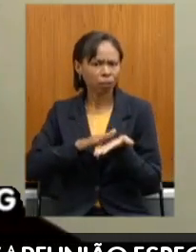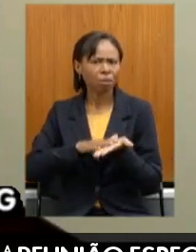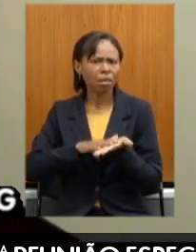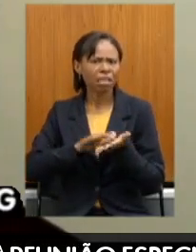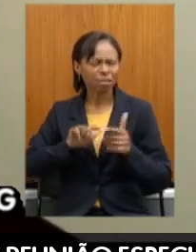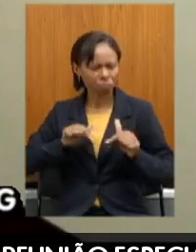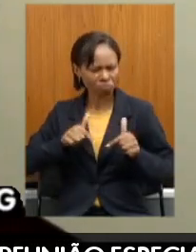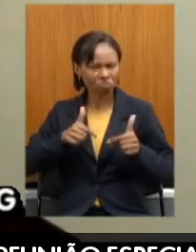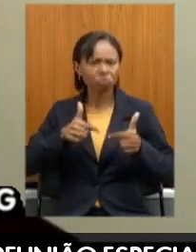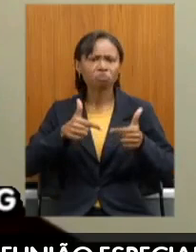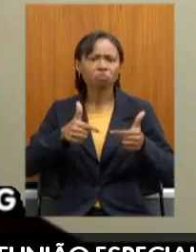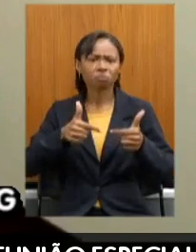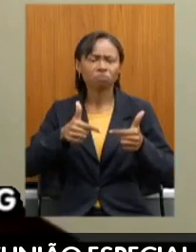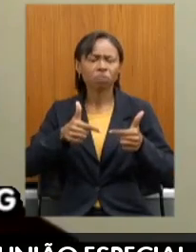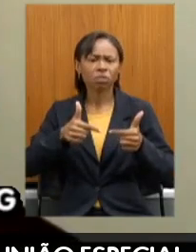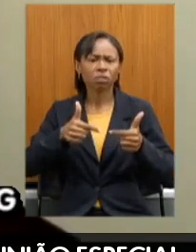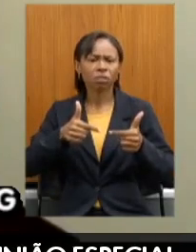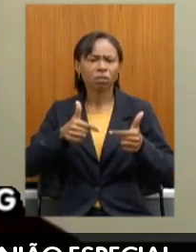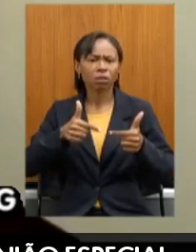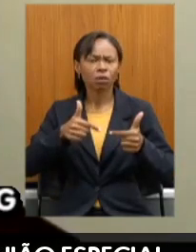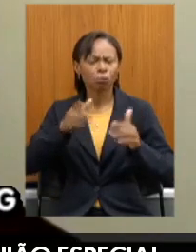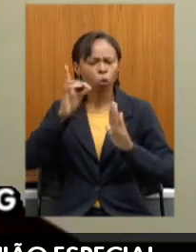de seus direitos